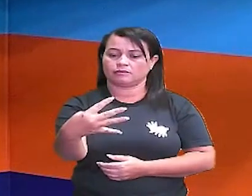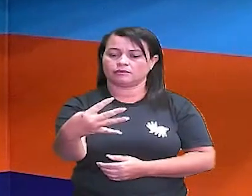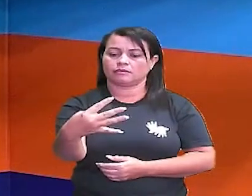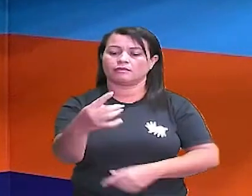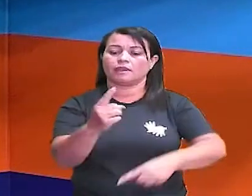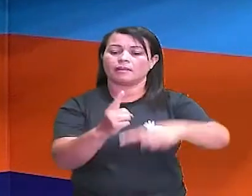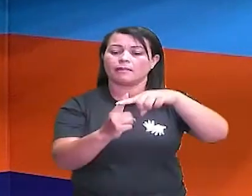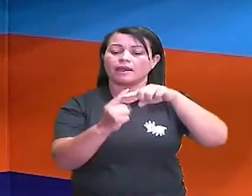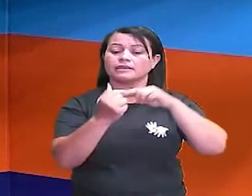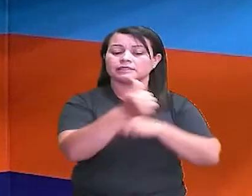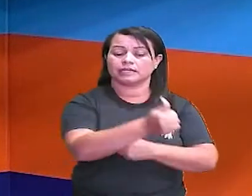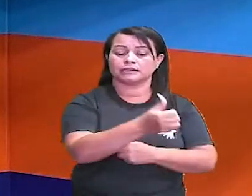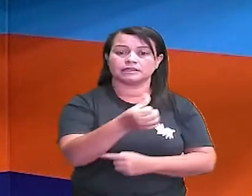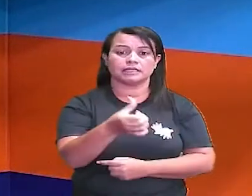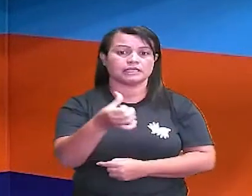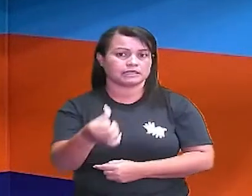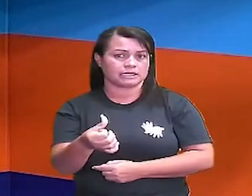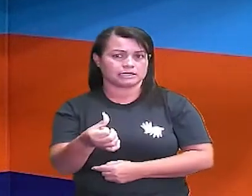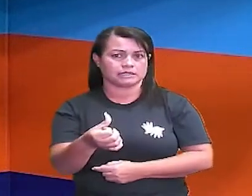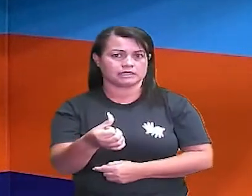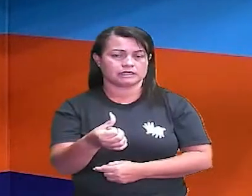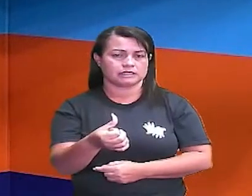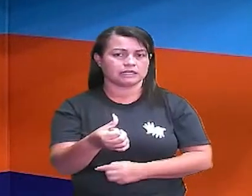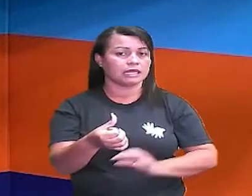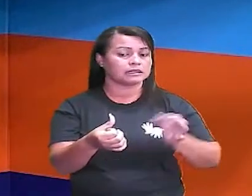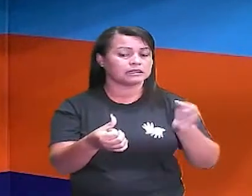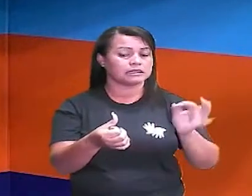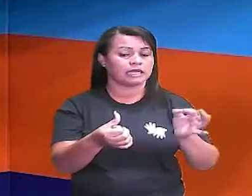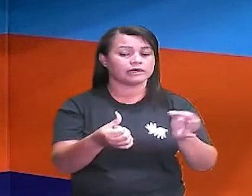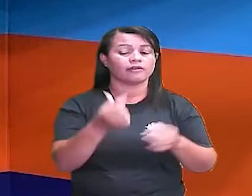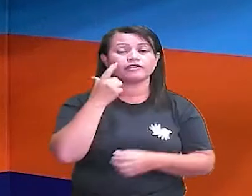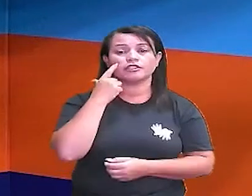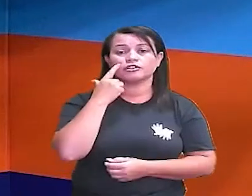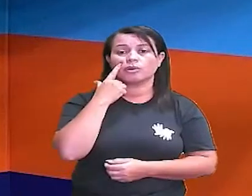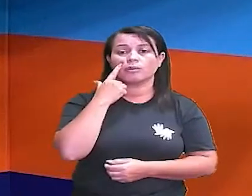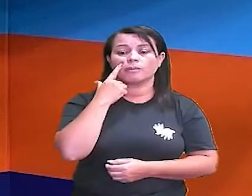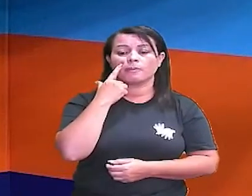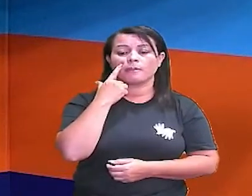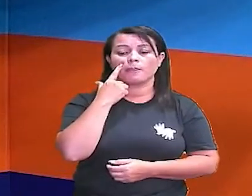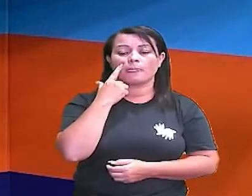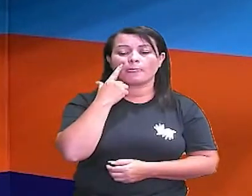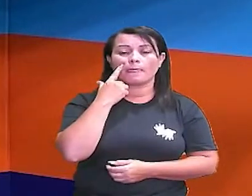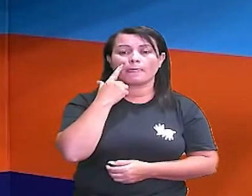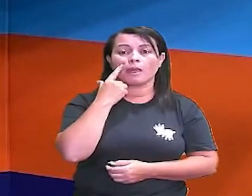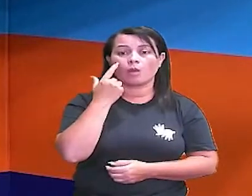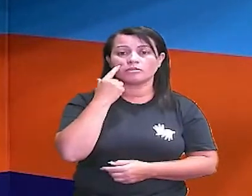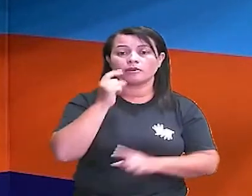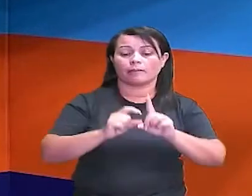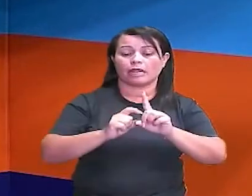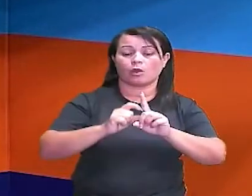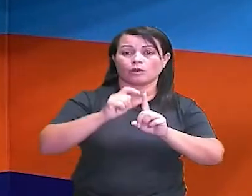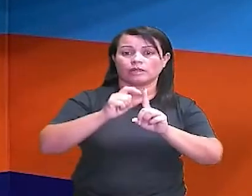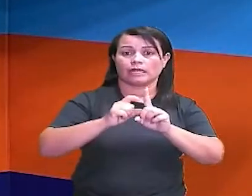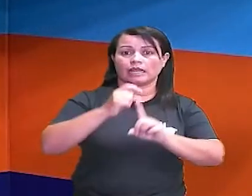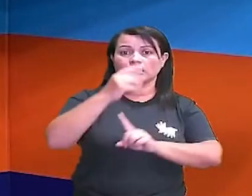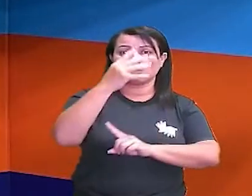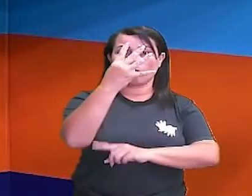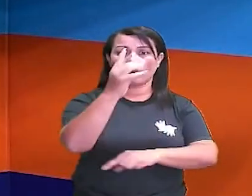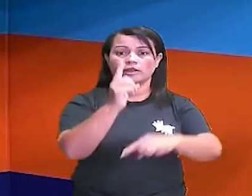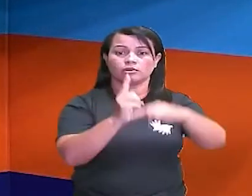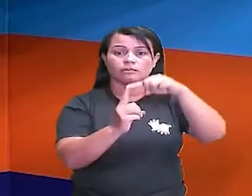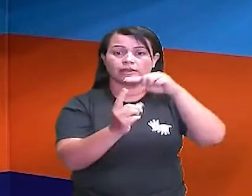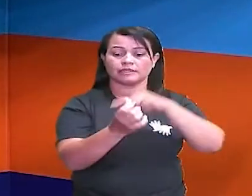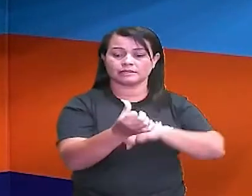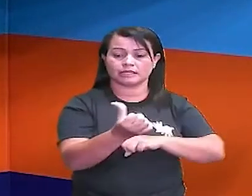274 mais 166, tá certo? E aí, eu vou começar pela unidade. 4 mais